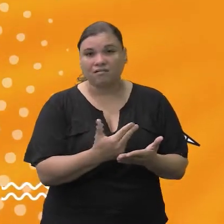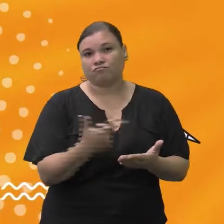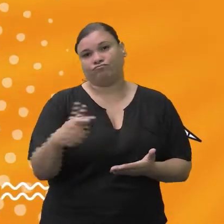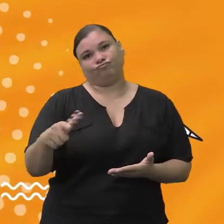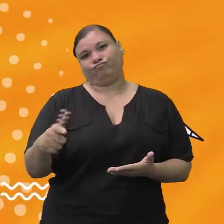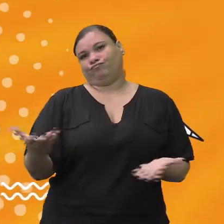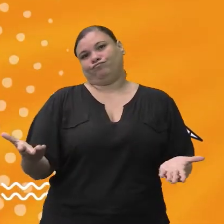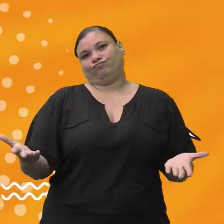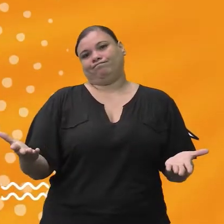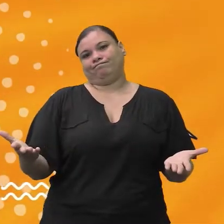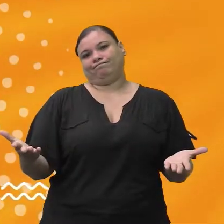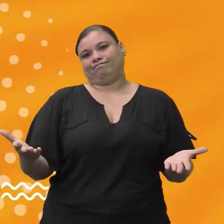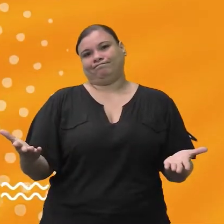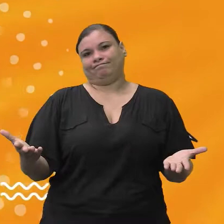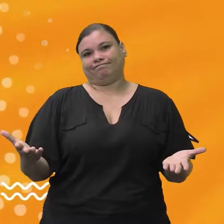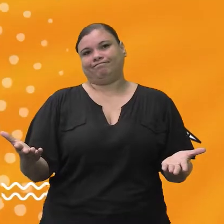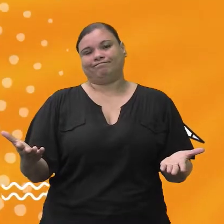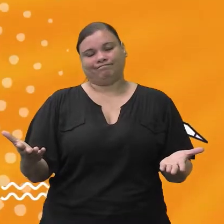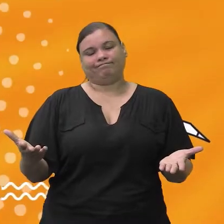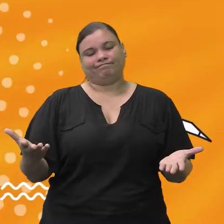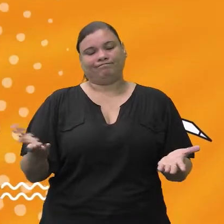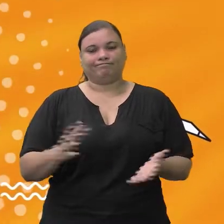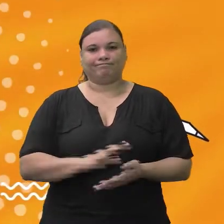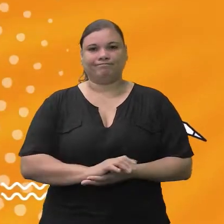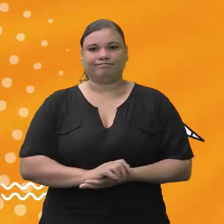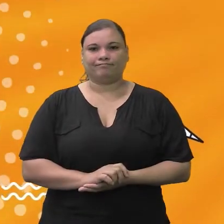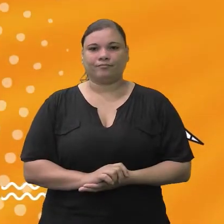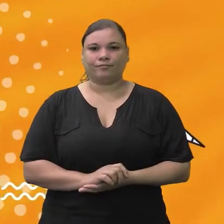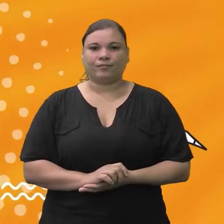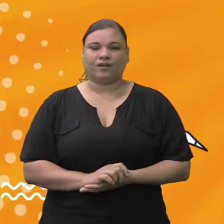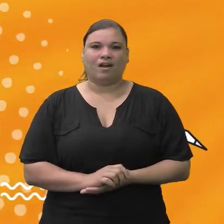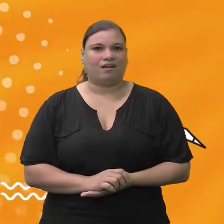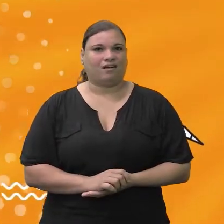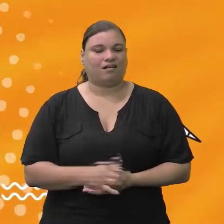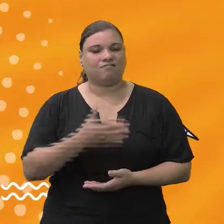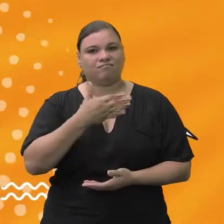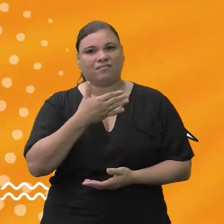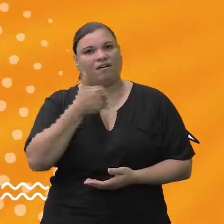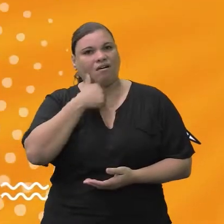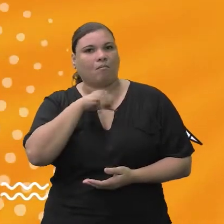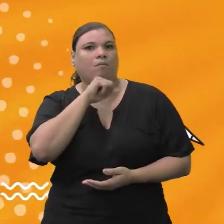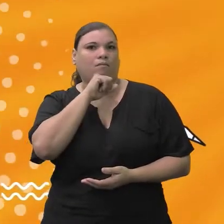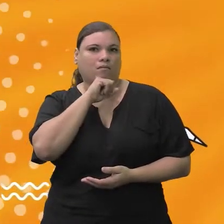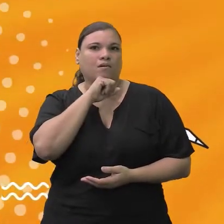Já sem ver minha mãe. Ela é muito importante pra mim.